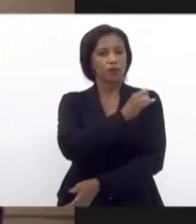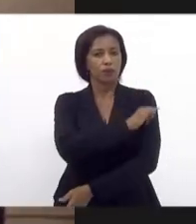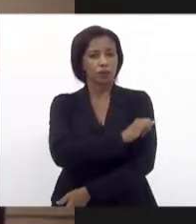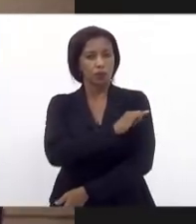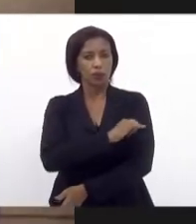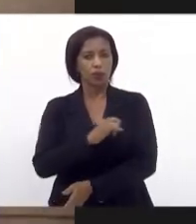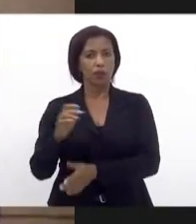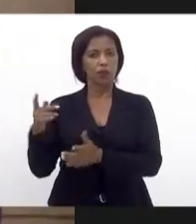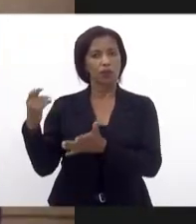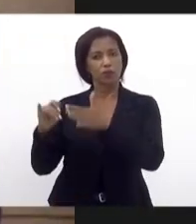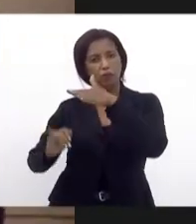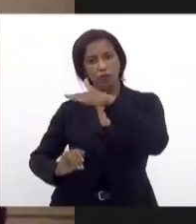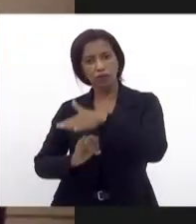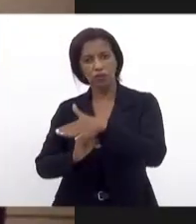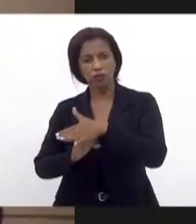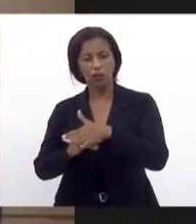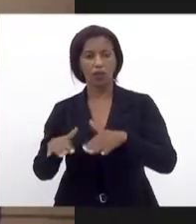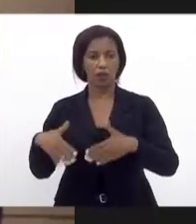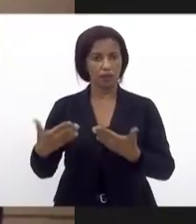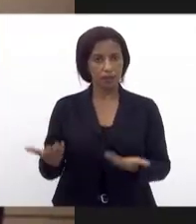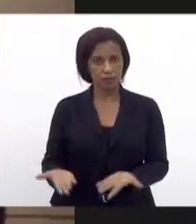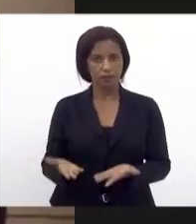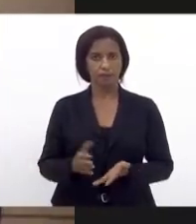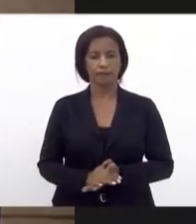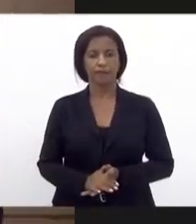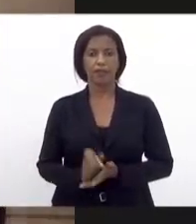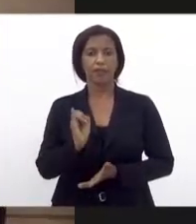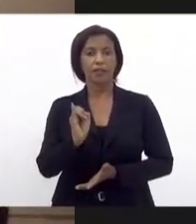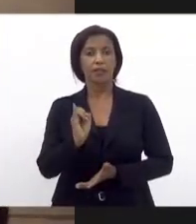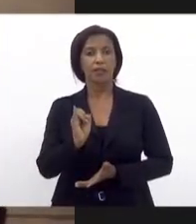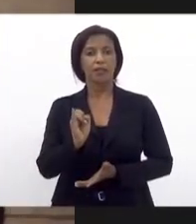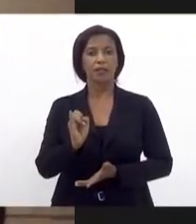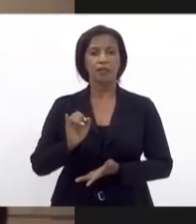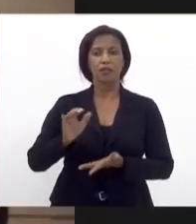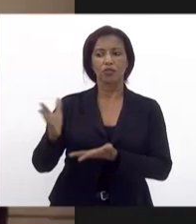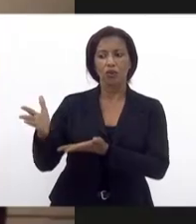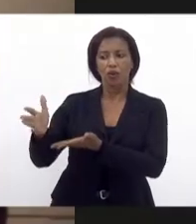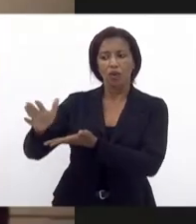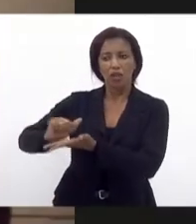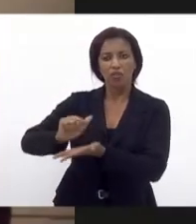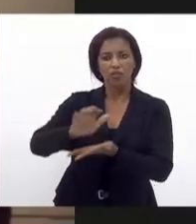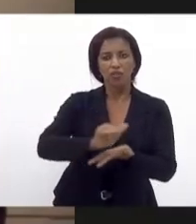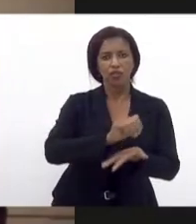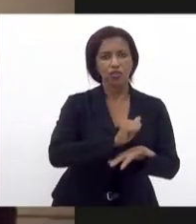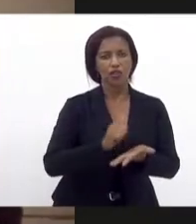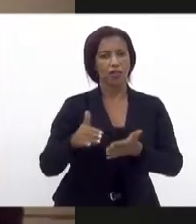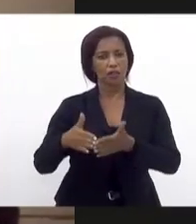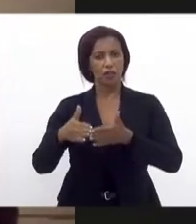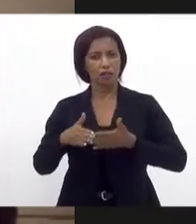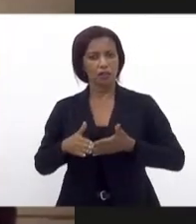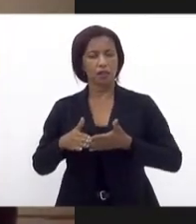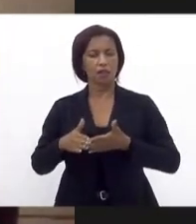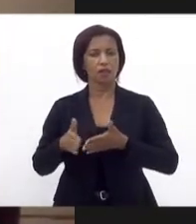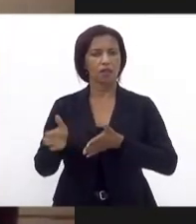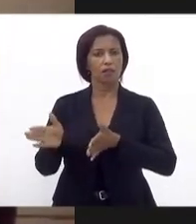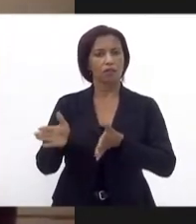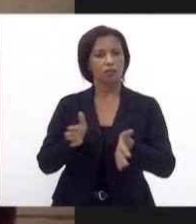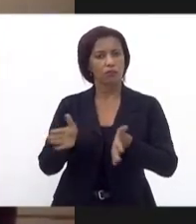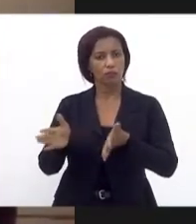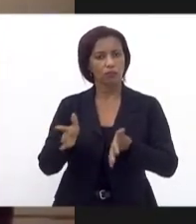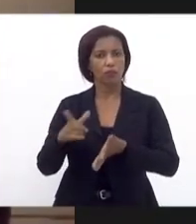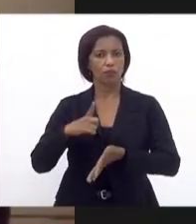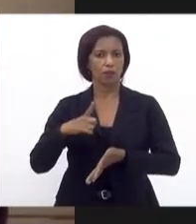suas instituições, aí sim, que sejam cassadas as licenças no volume de tráfego que hoje